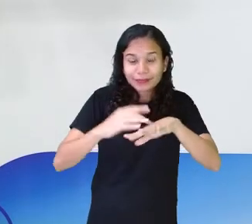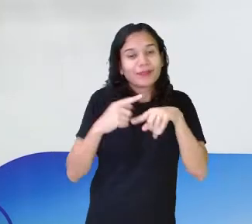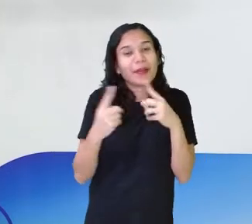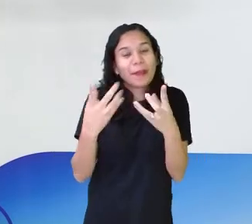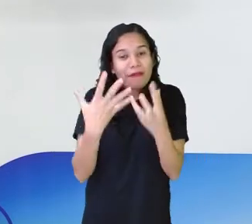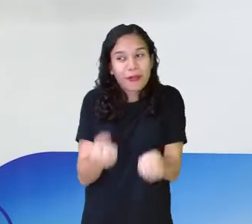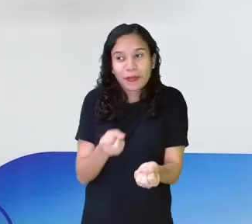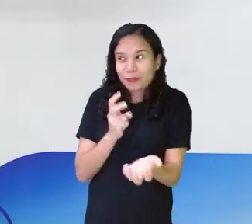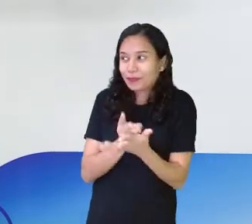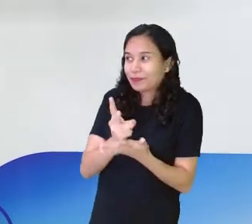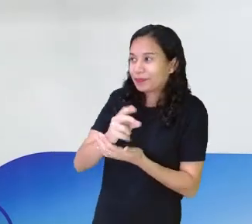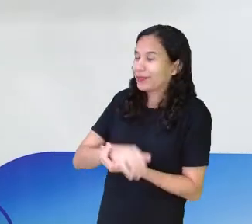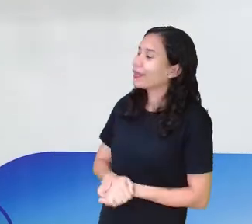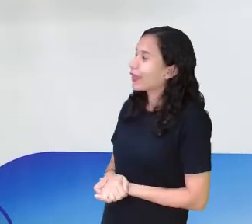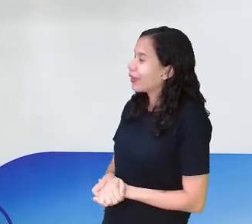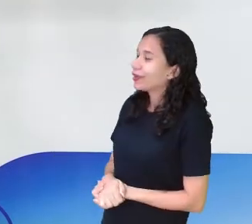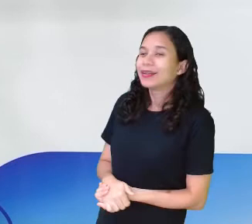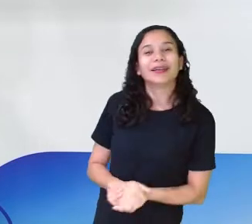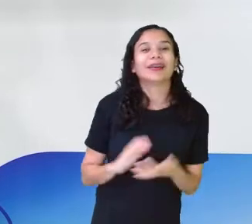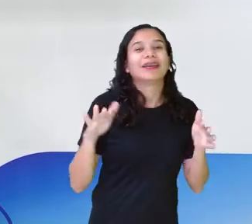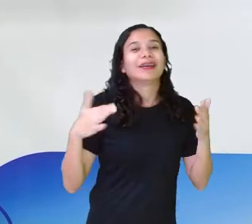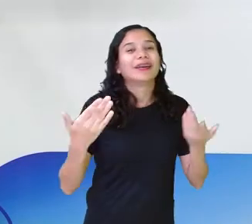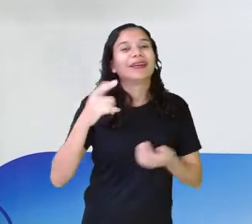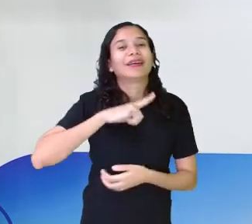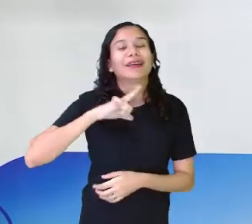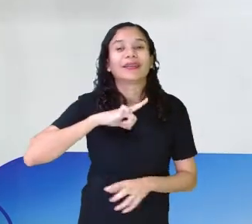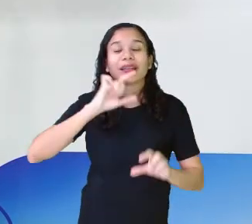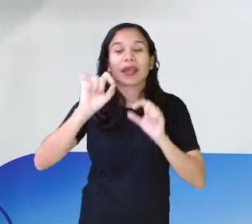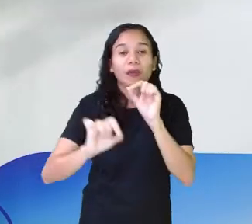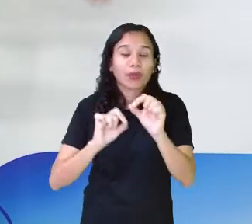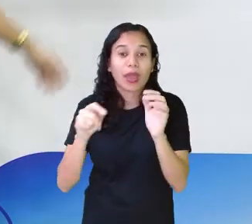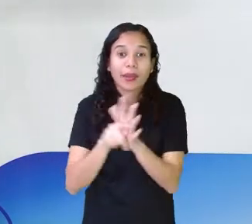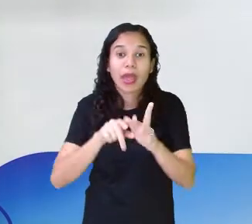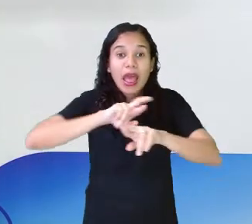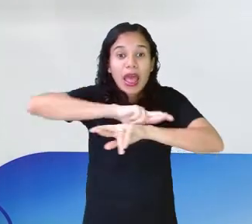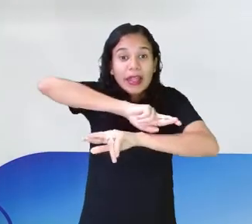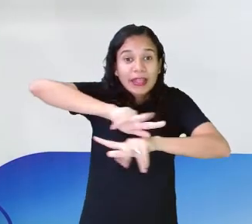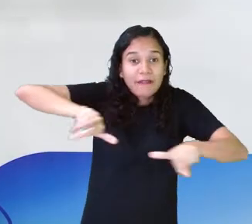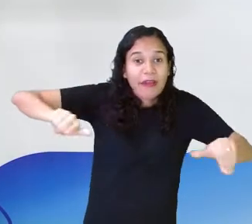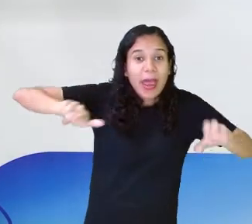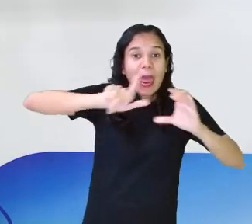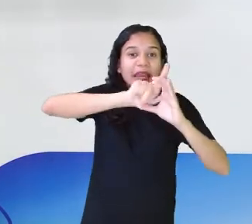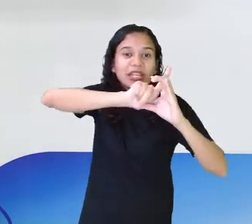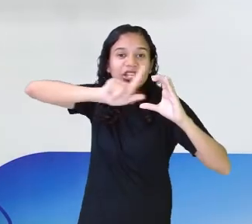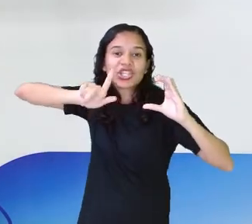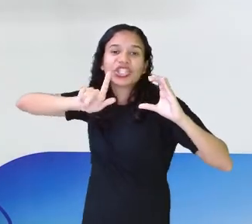vamos seguindo. Então, gente, eu tenho sólidos geométricos e